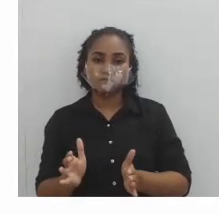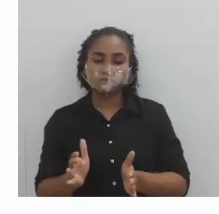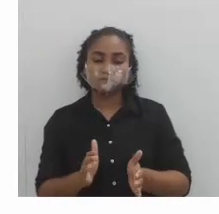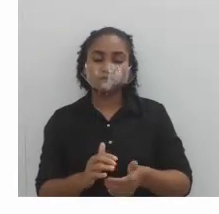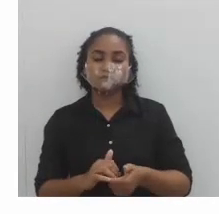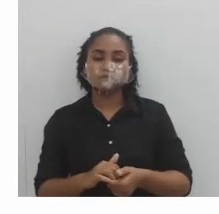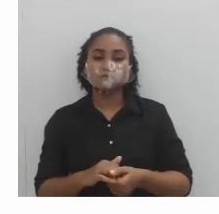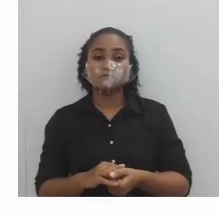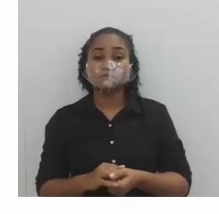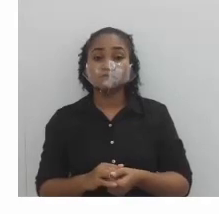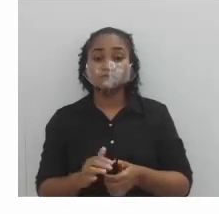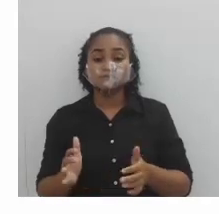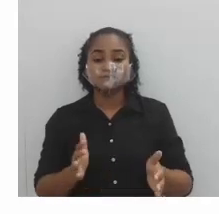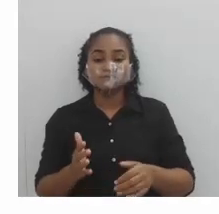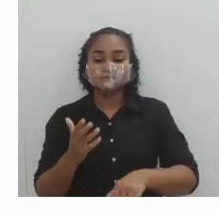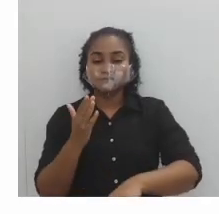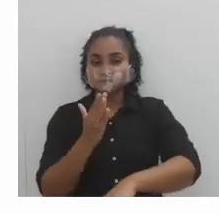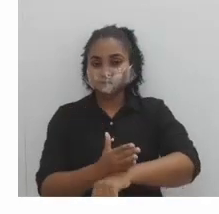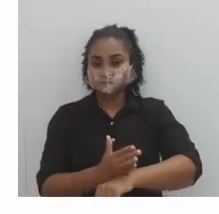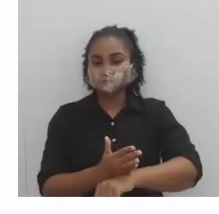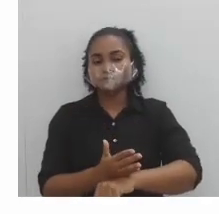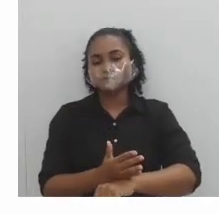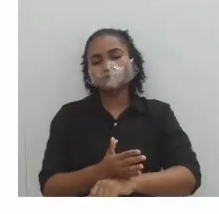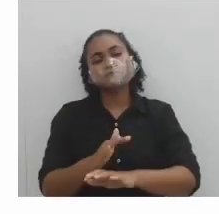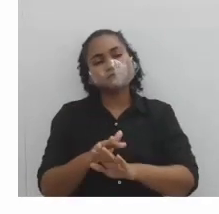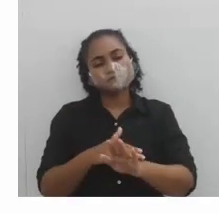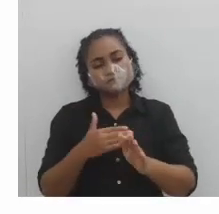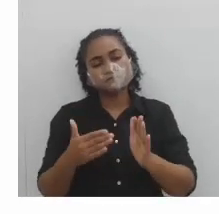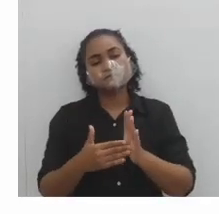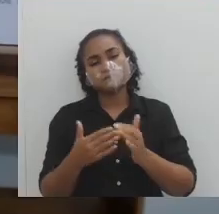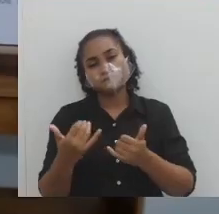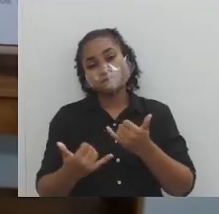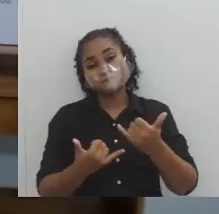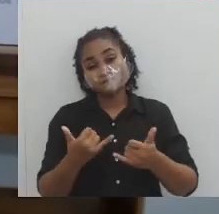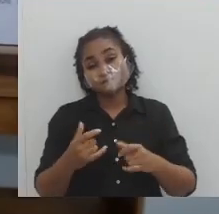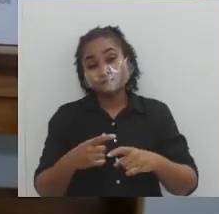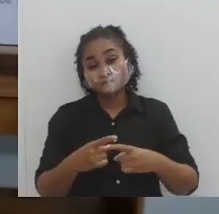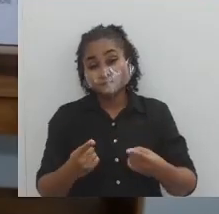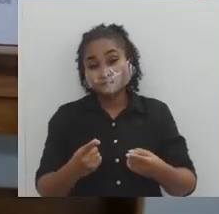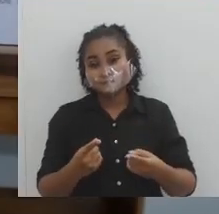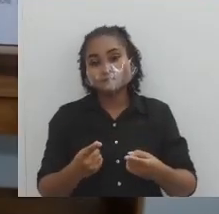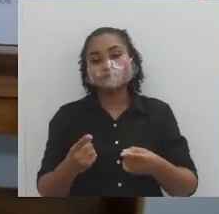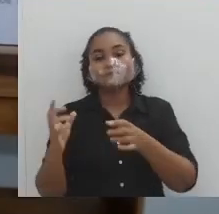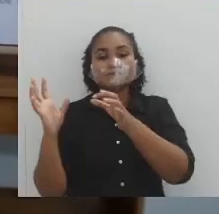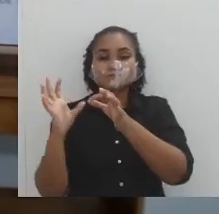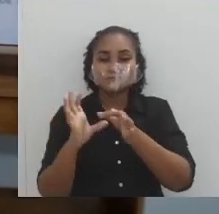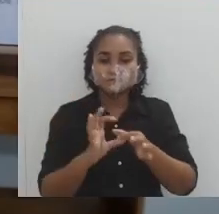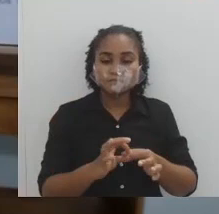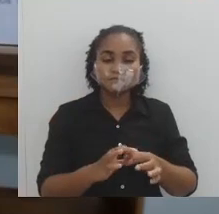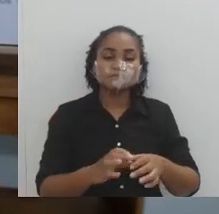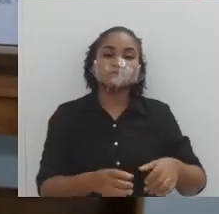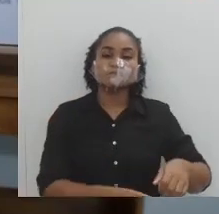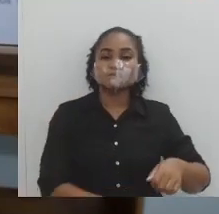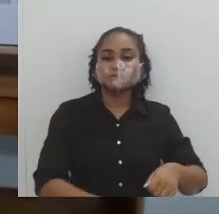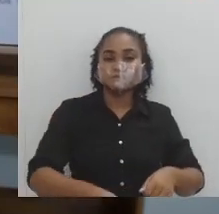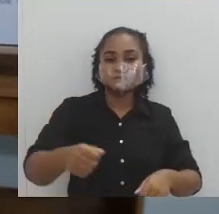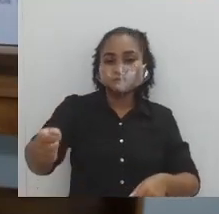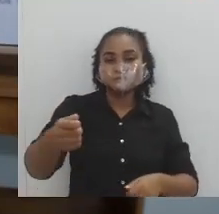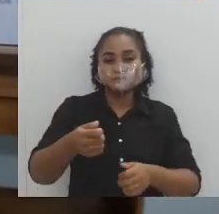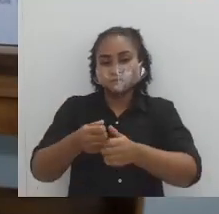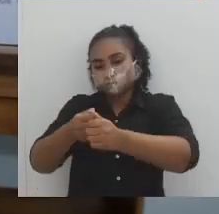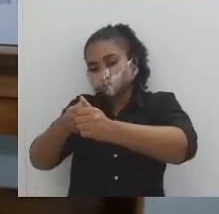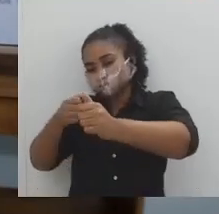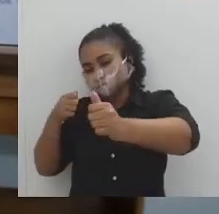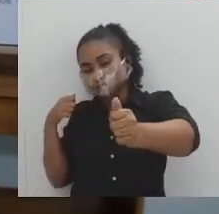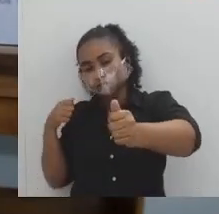Na Idade Média, também todos brincavam, os adultos brincavam, mas também ainda dentro desse contexto de